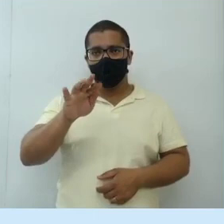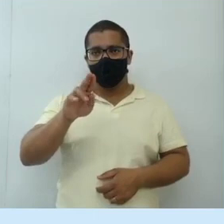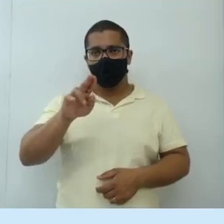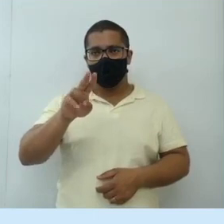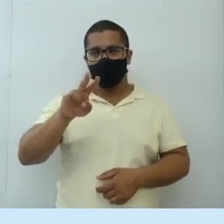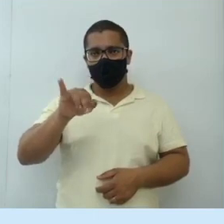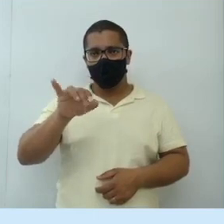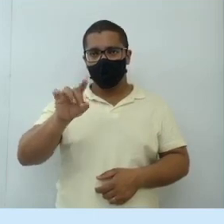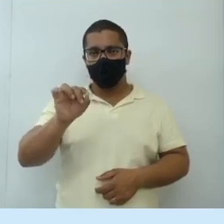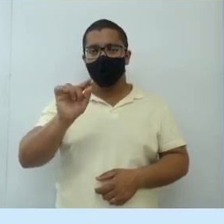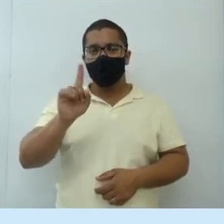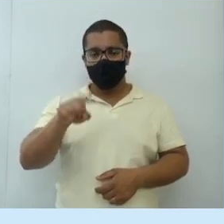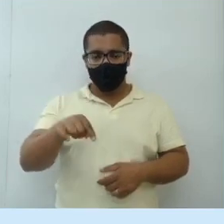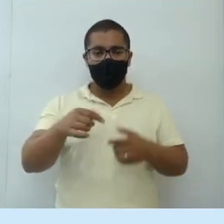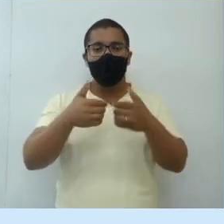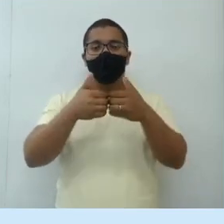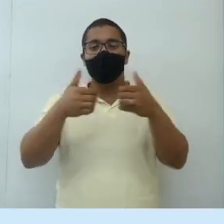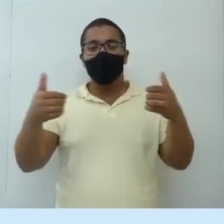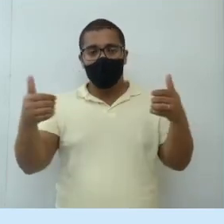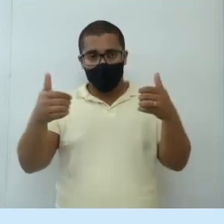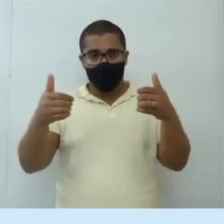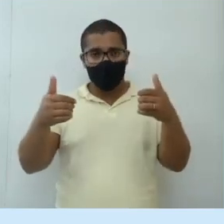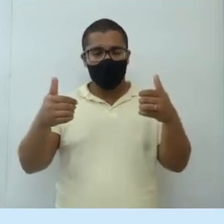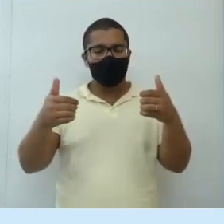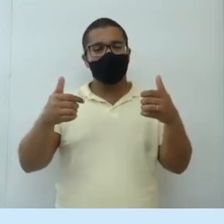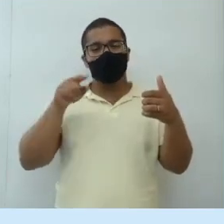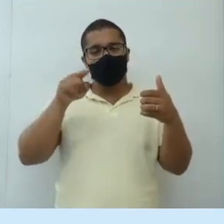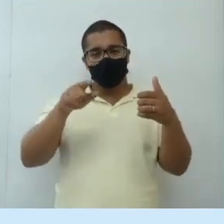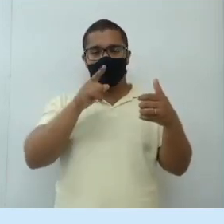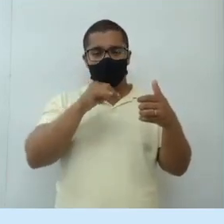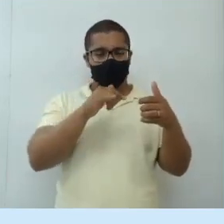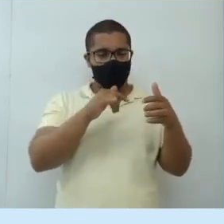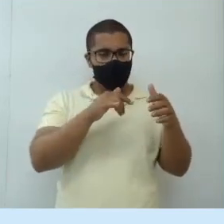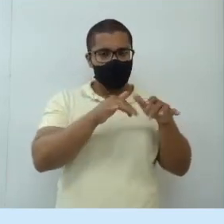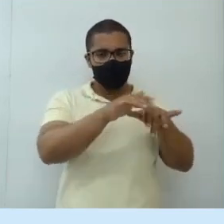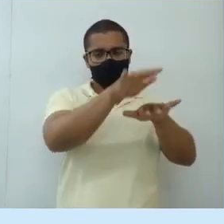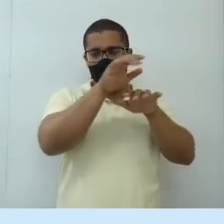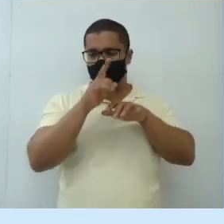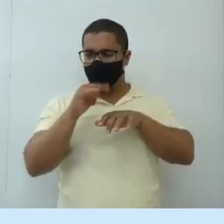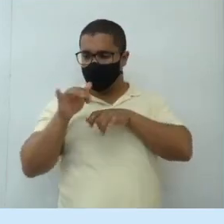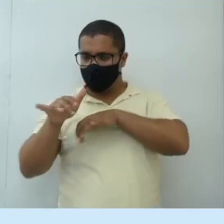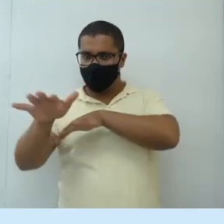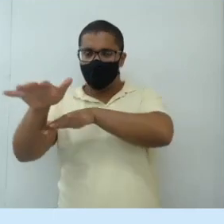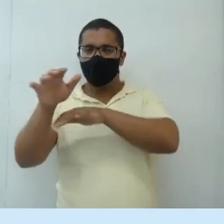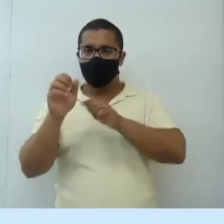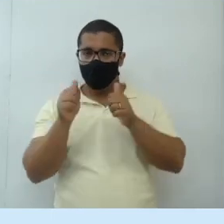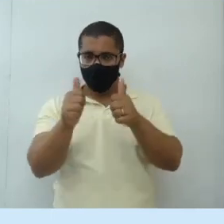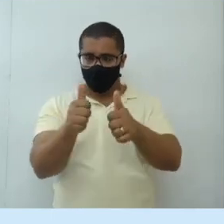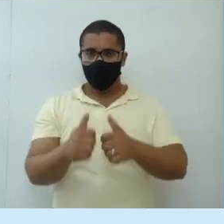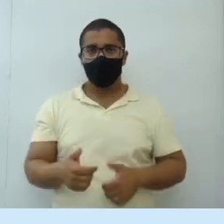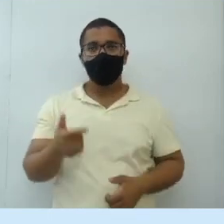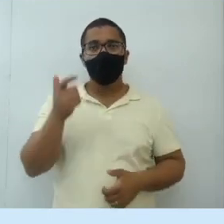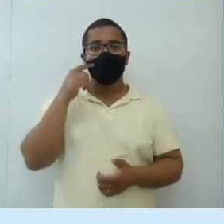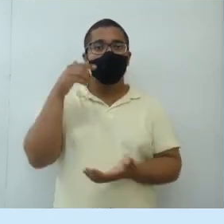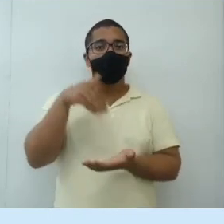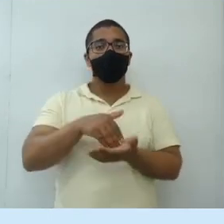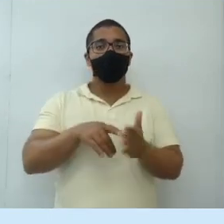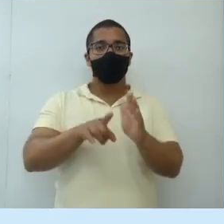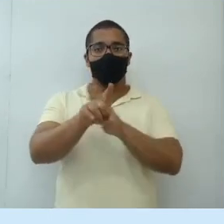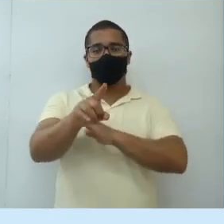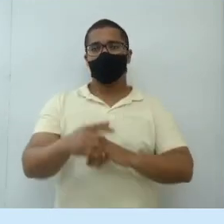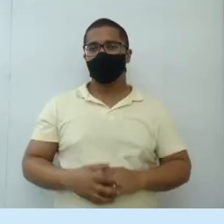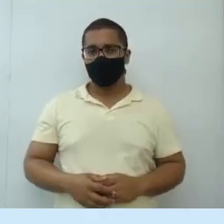a área ela divisão da bacias e área divisores de água beleza bom para última